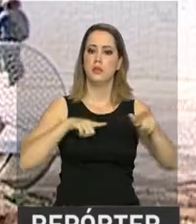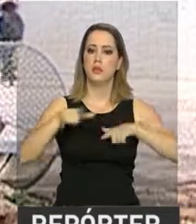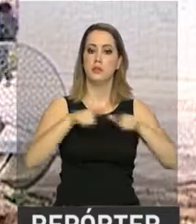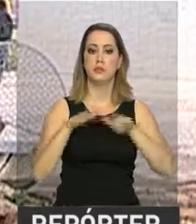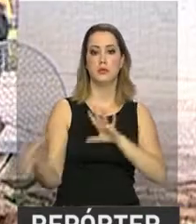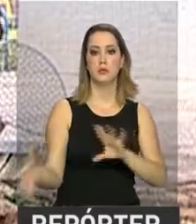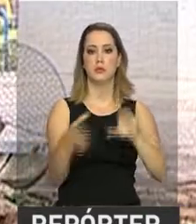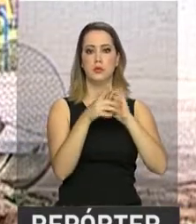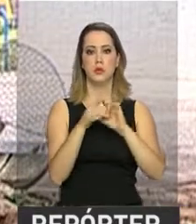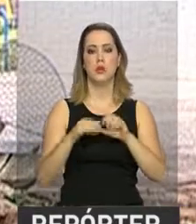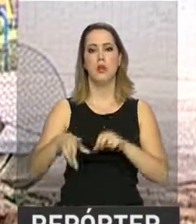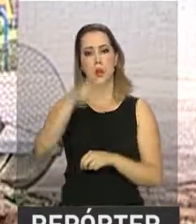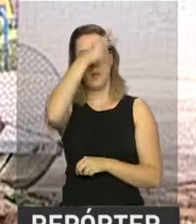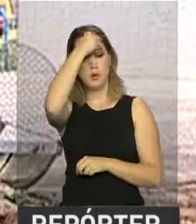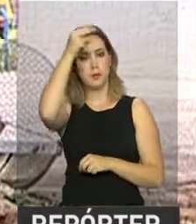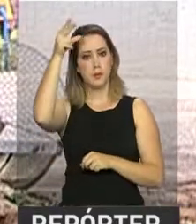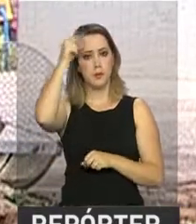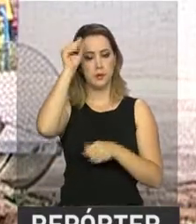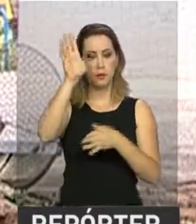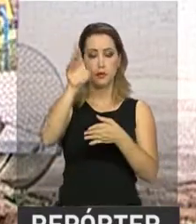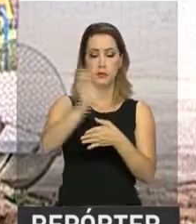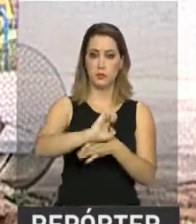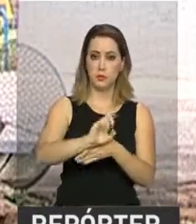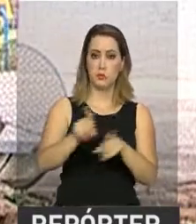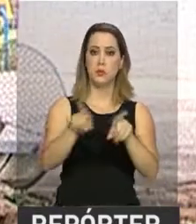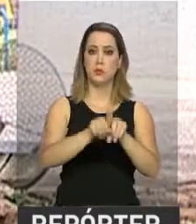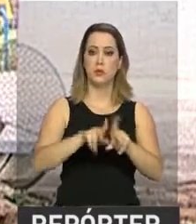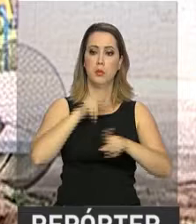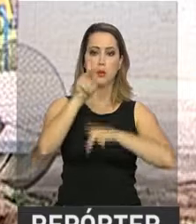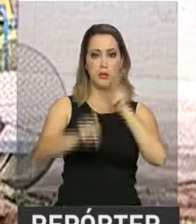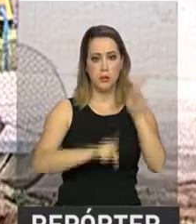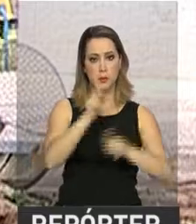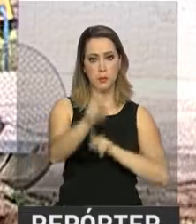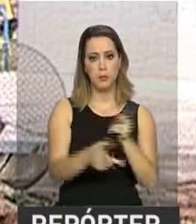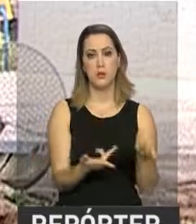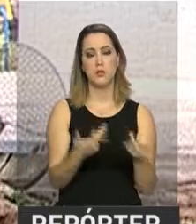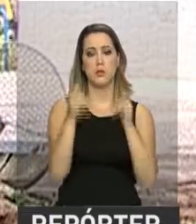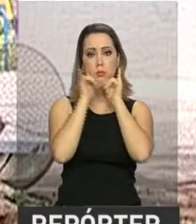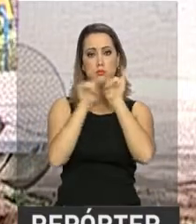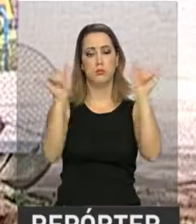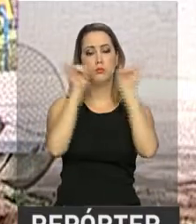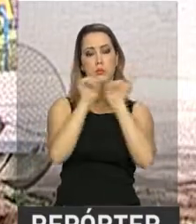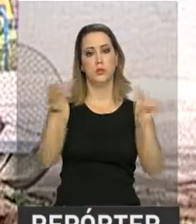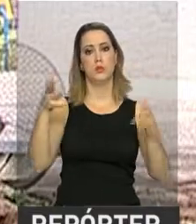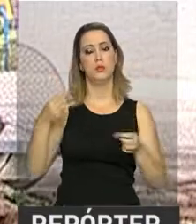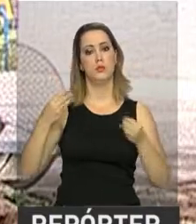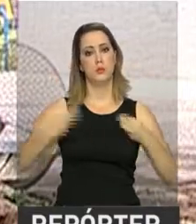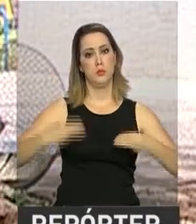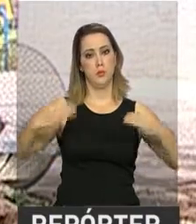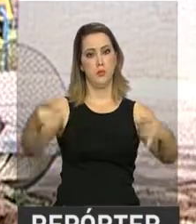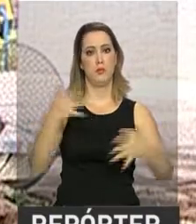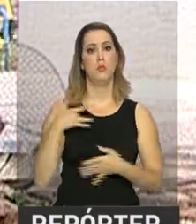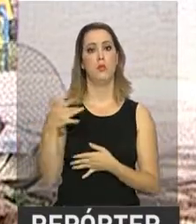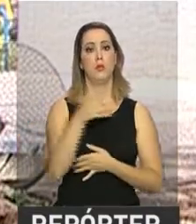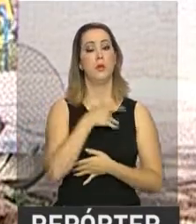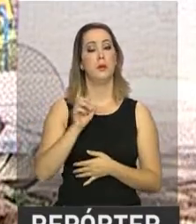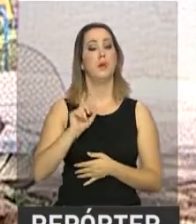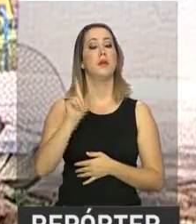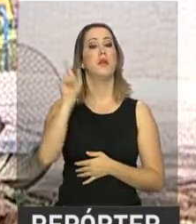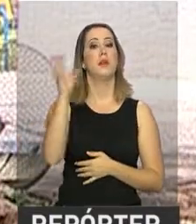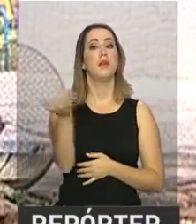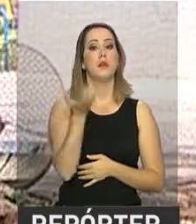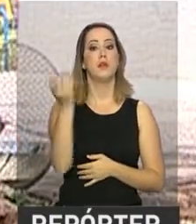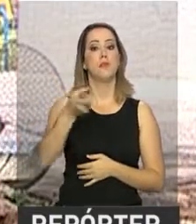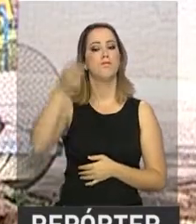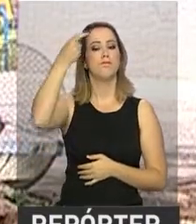integradas entre prefeituras, estados e também da população. Essa campanha do Ministério da Saúde quer conscientizar a população